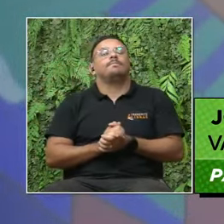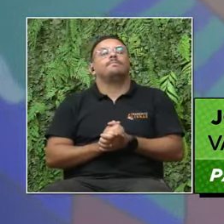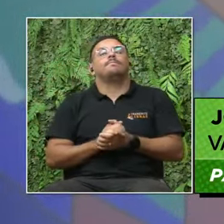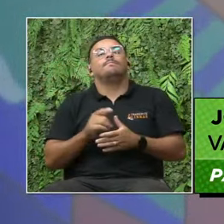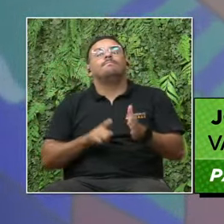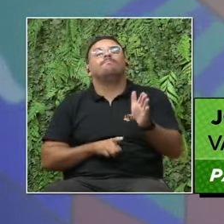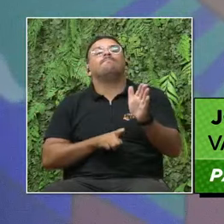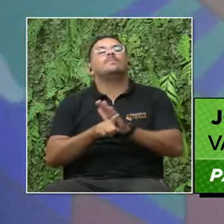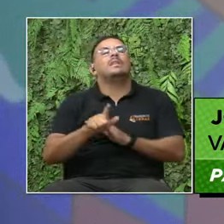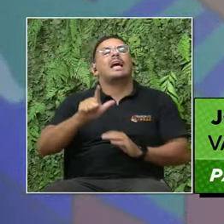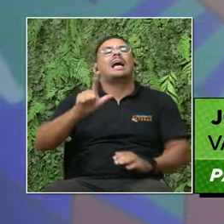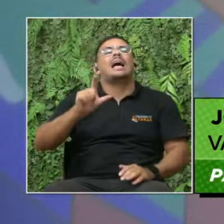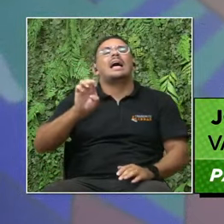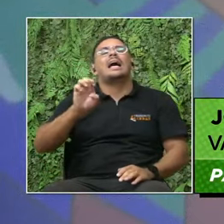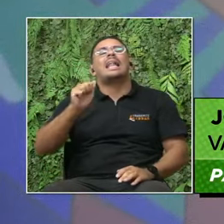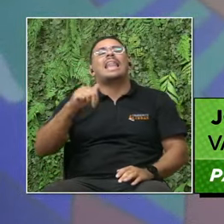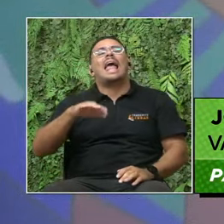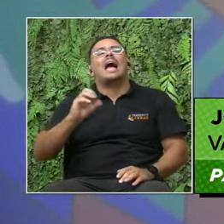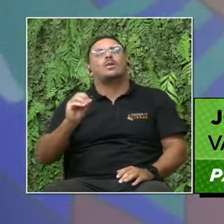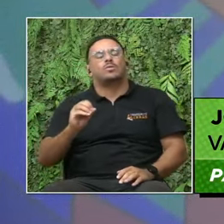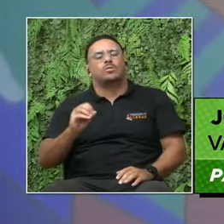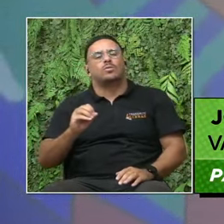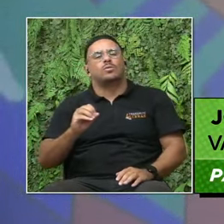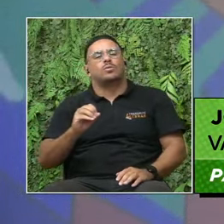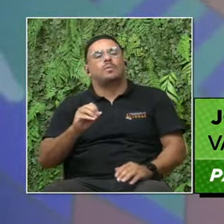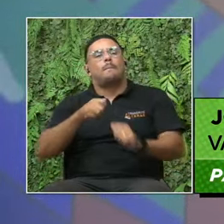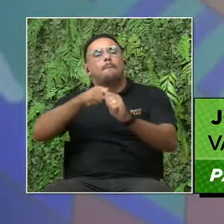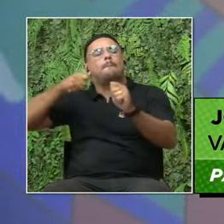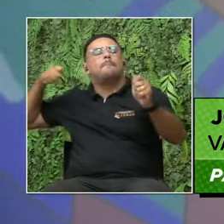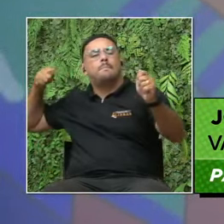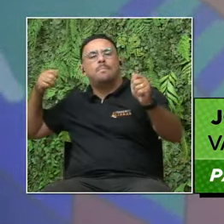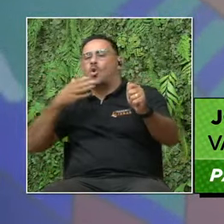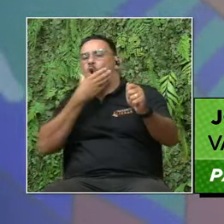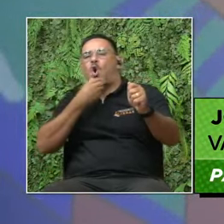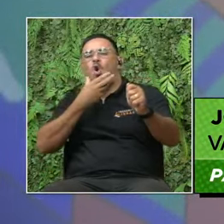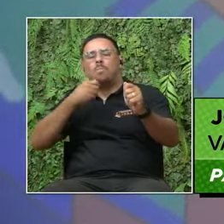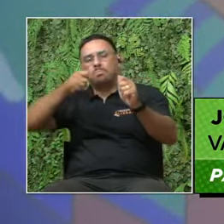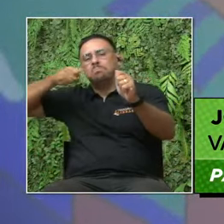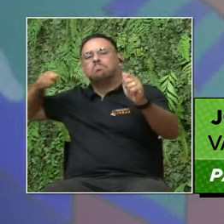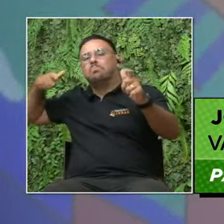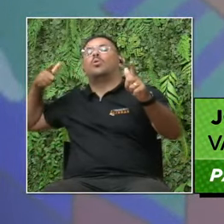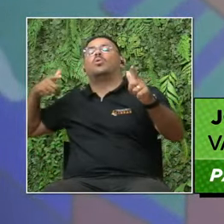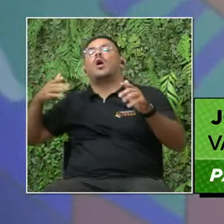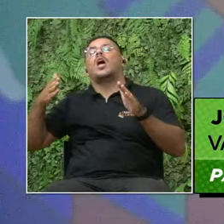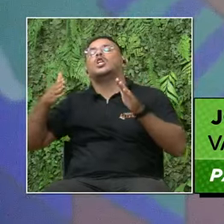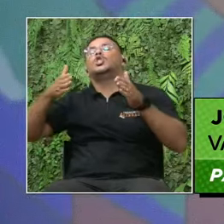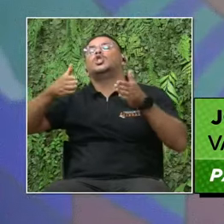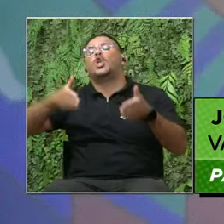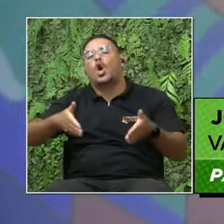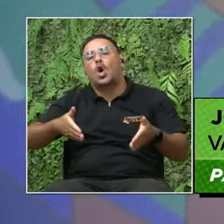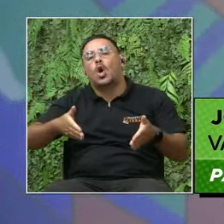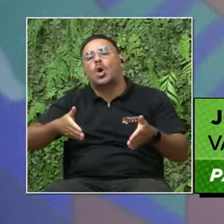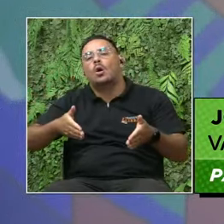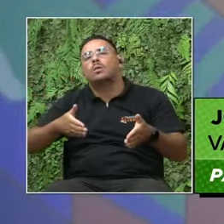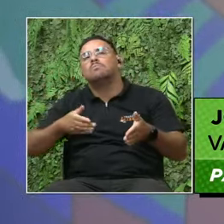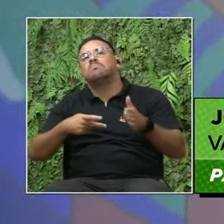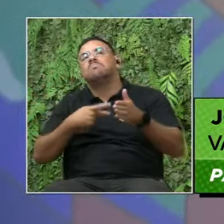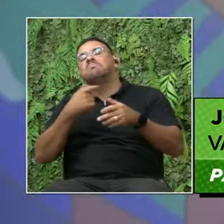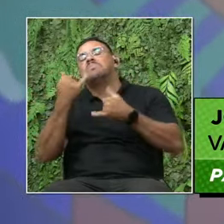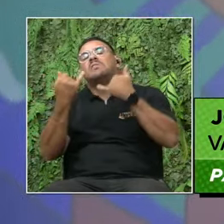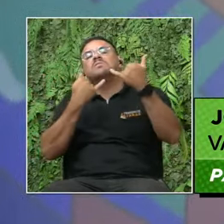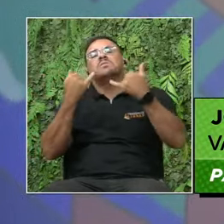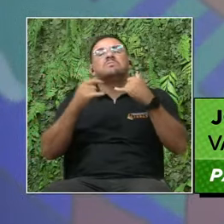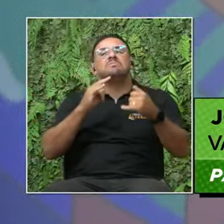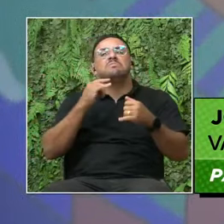pro Leandro cabido cara quando o Marcelo Moreno e confirmou que viria e aí vinha no